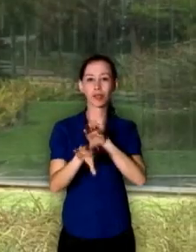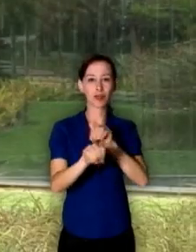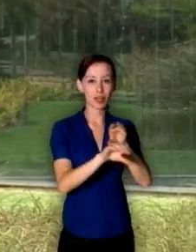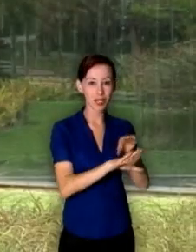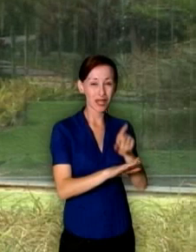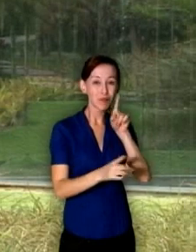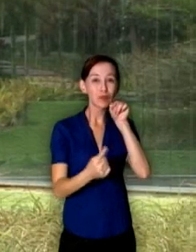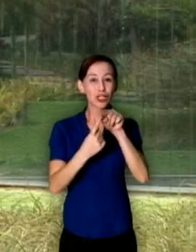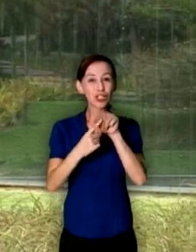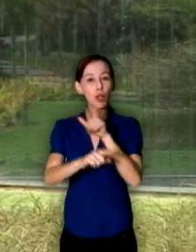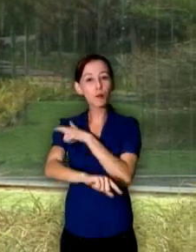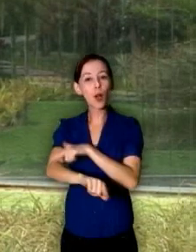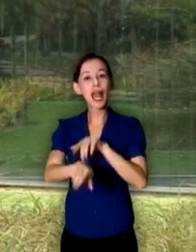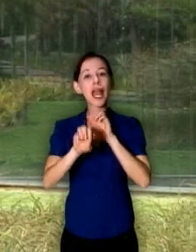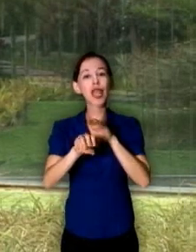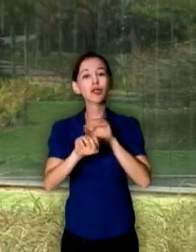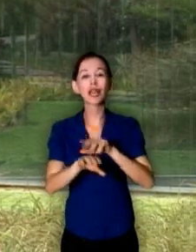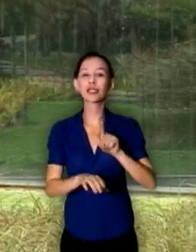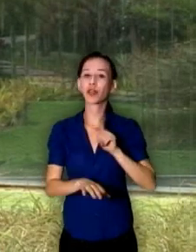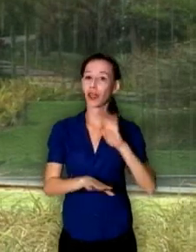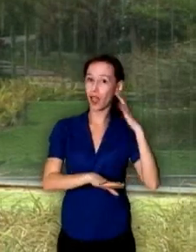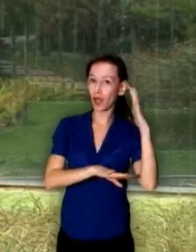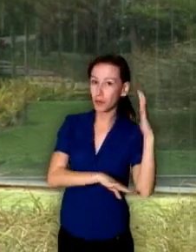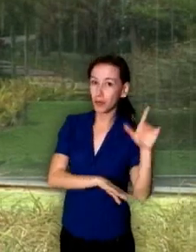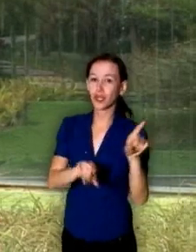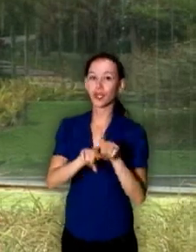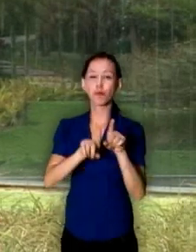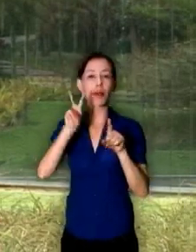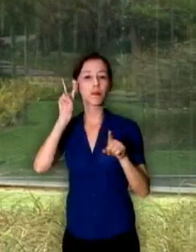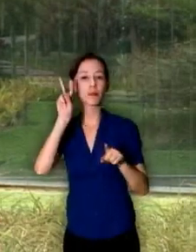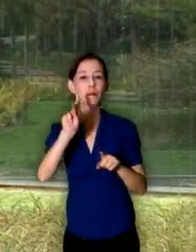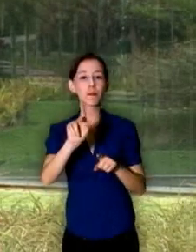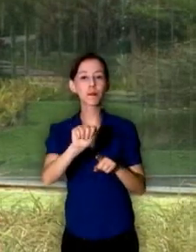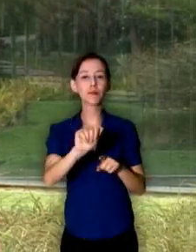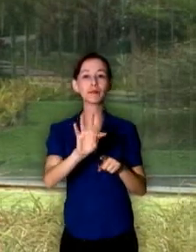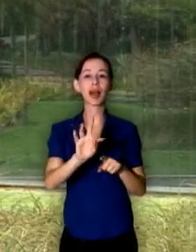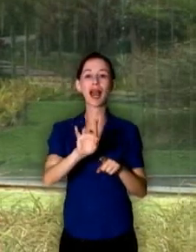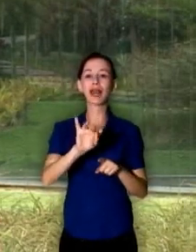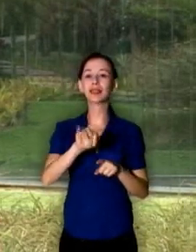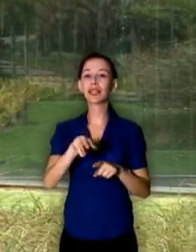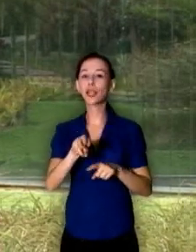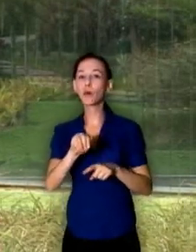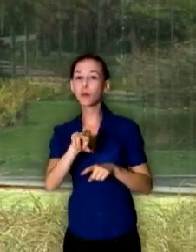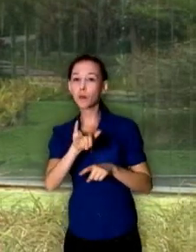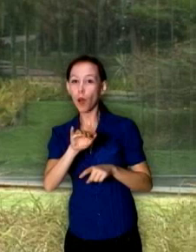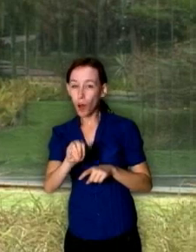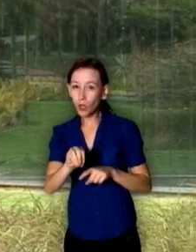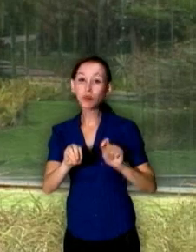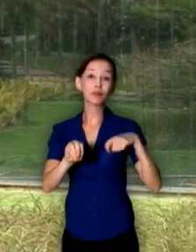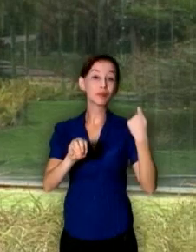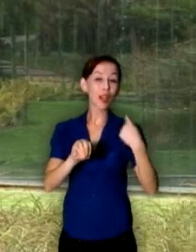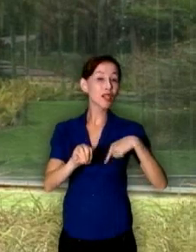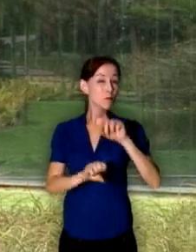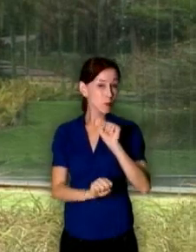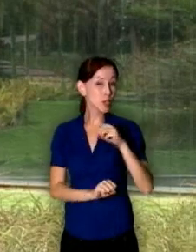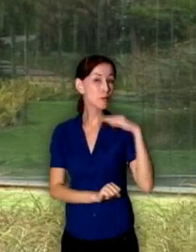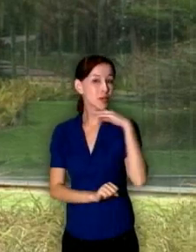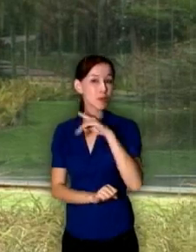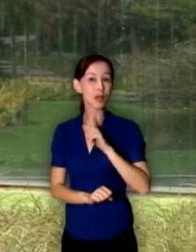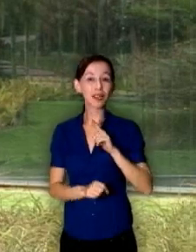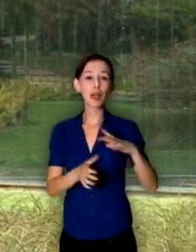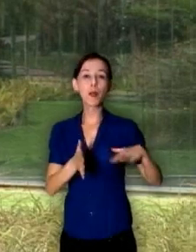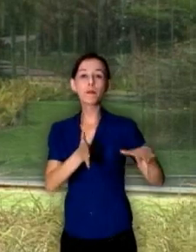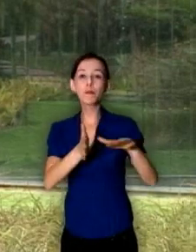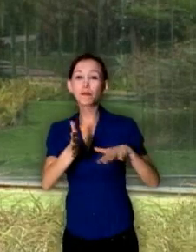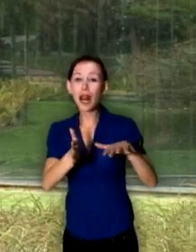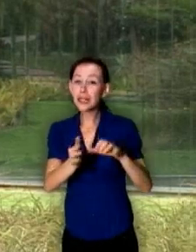de educação ambiental e patrimonial, que a gente pode perceber que em qualquer praça existe sempre um gancho